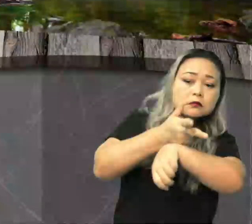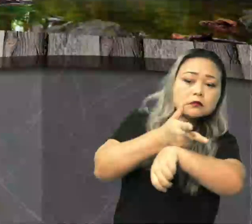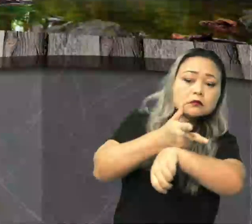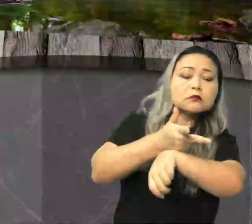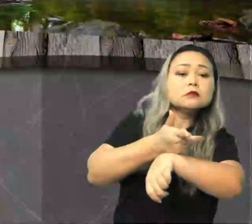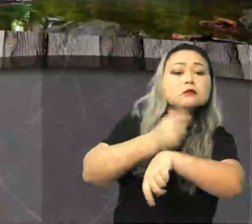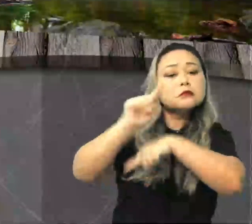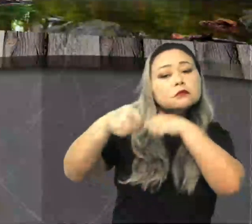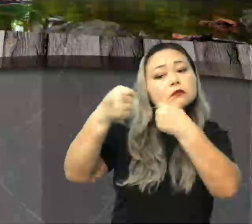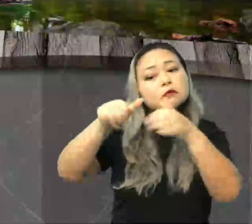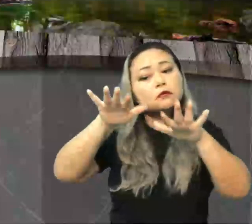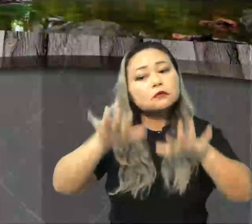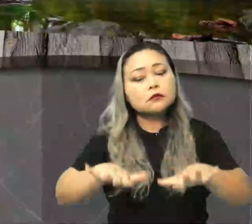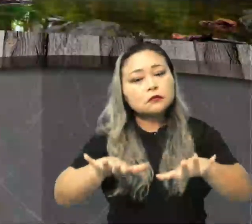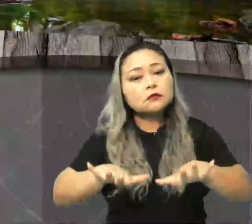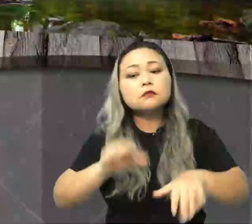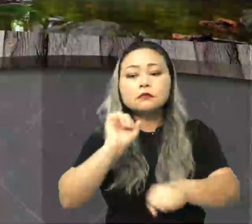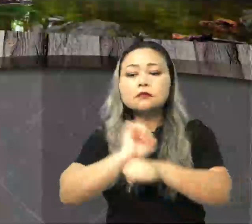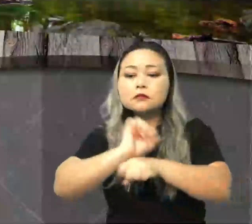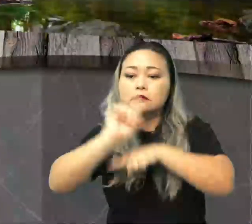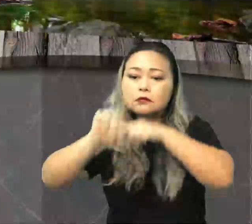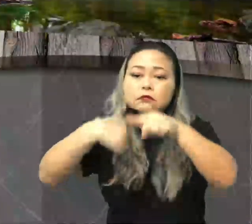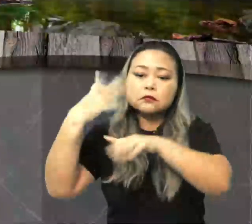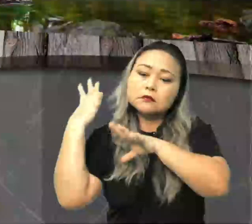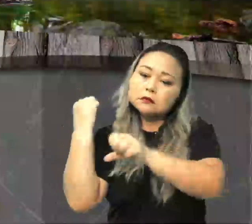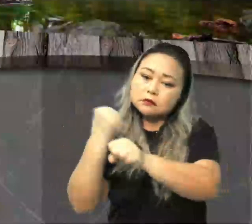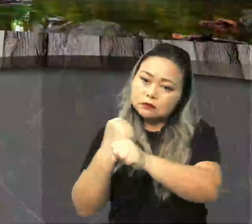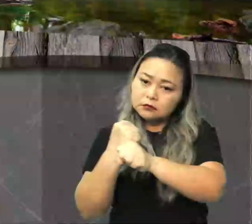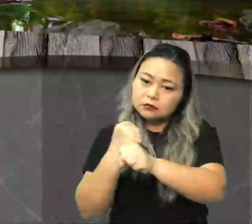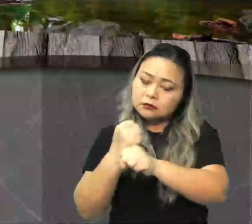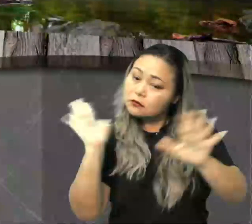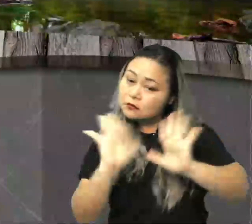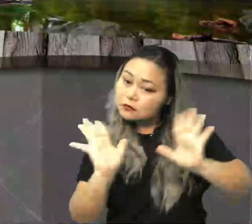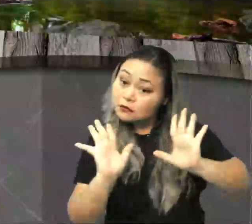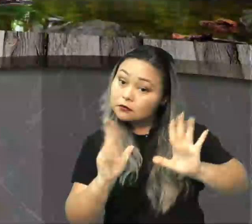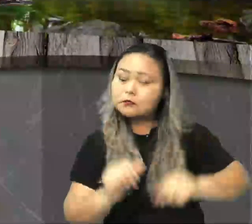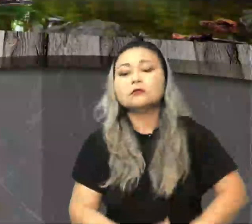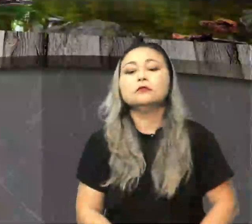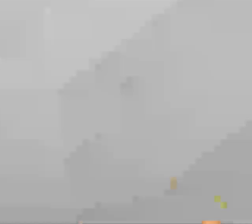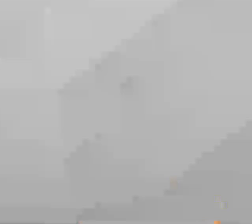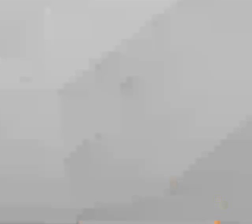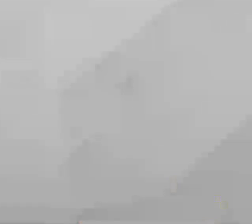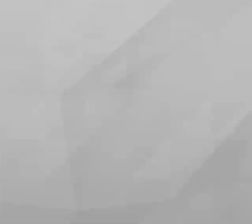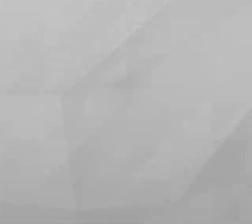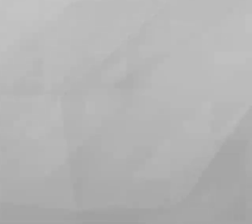certo? E a gente fica aqui e eu te aguardo para a nossa aula de revisão. Tchau, tchau!